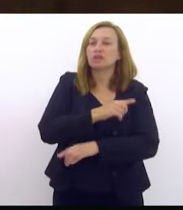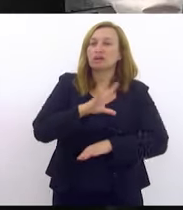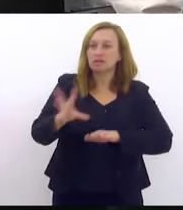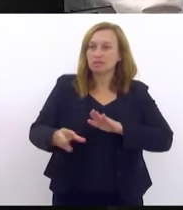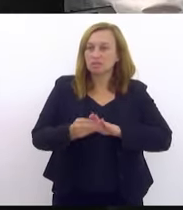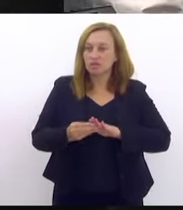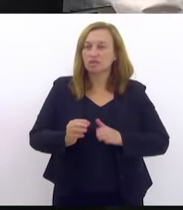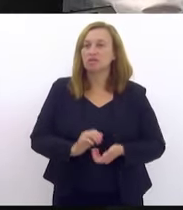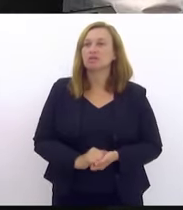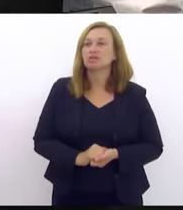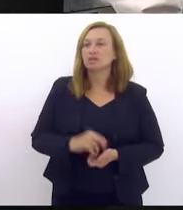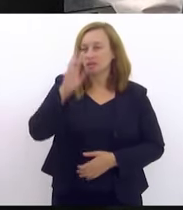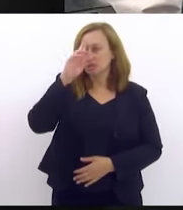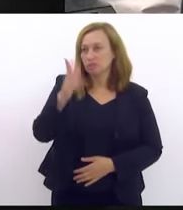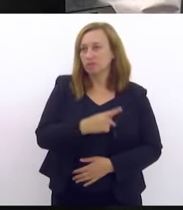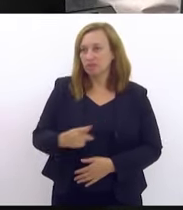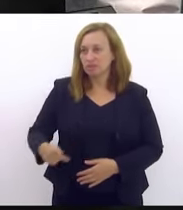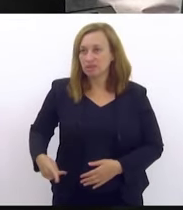emendas. Senhor presidente,